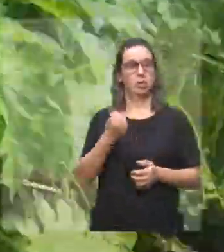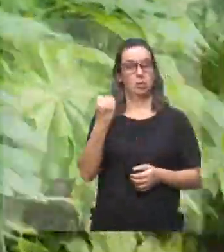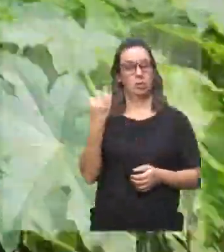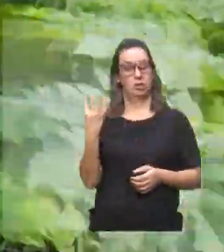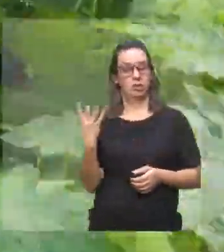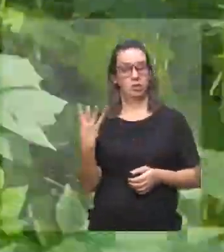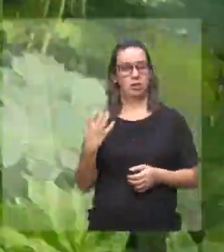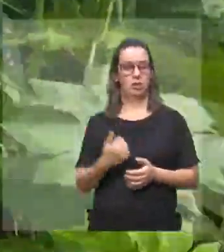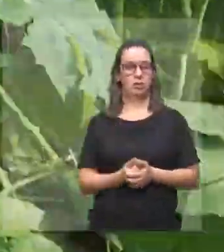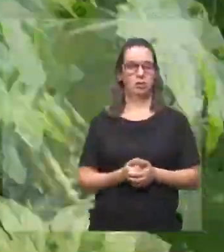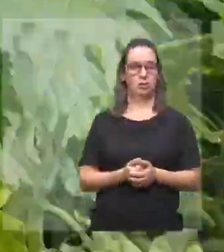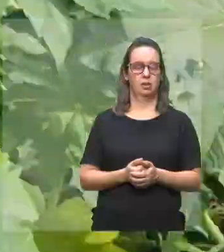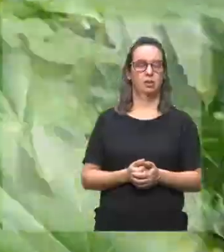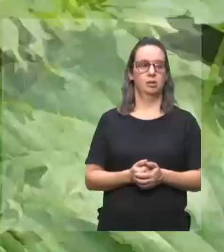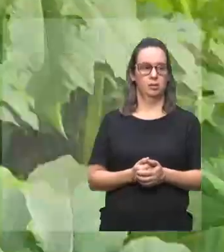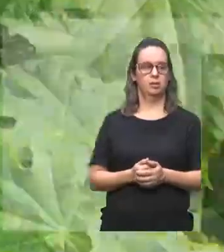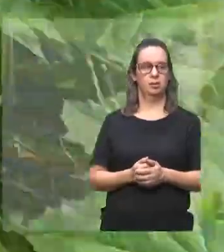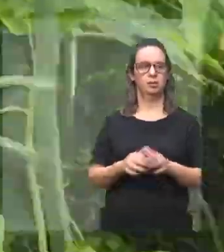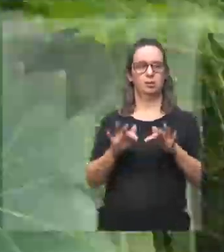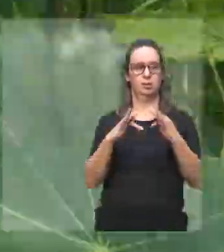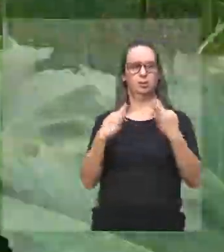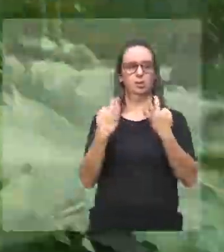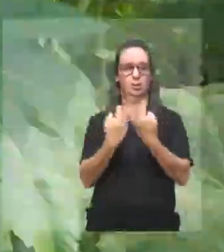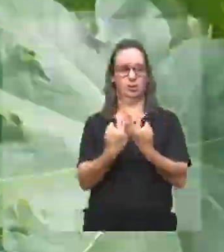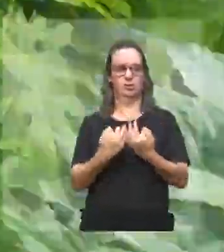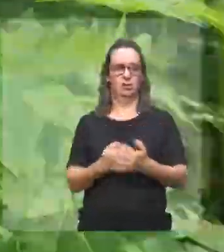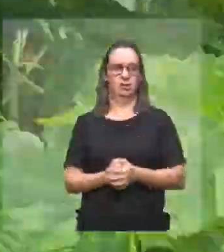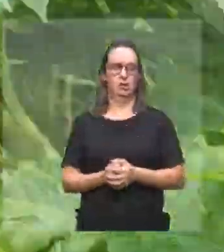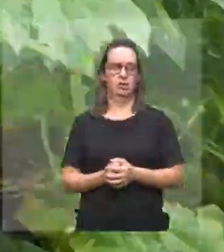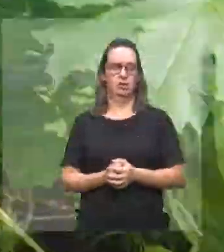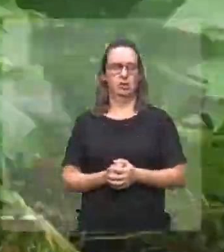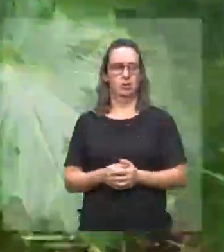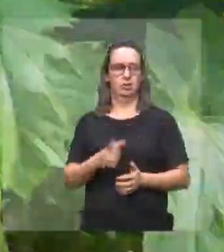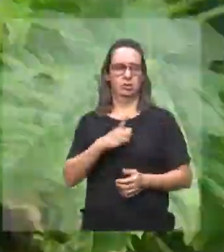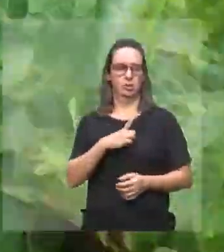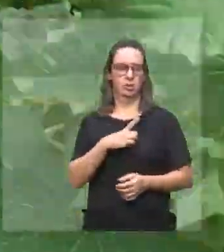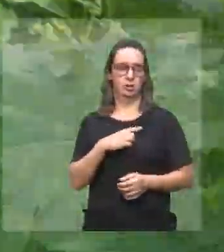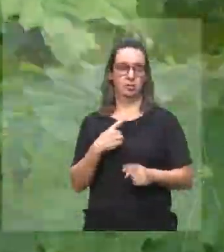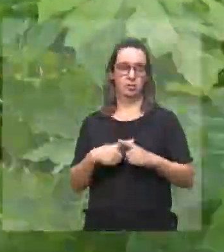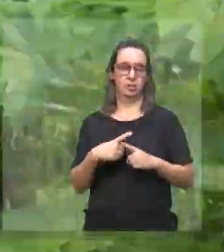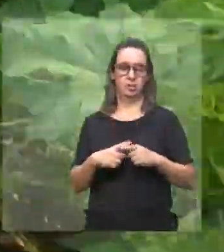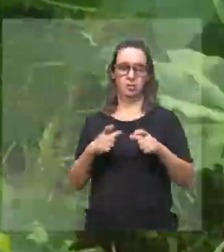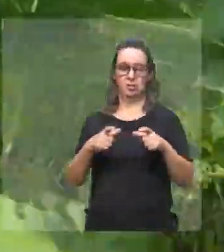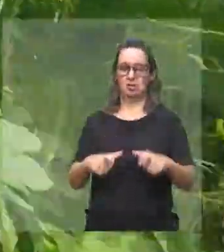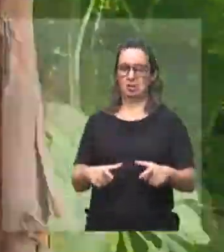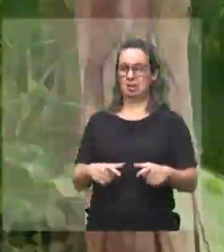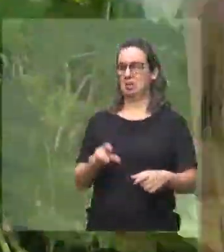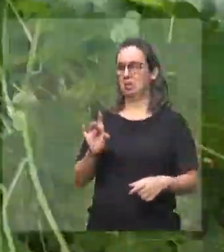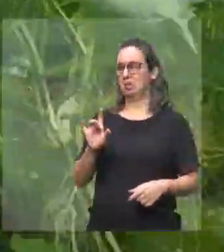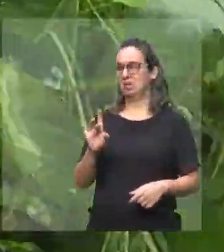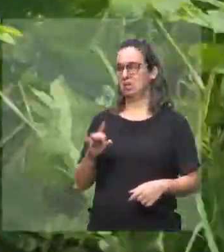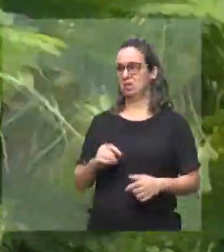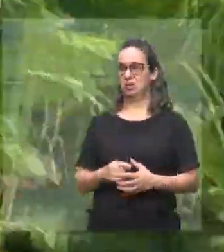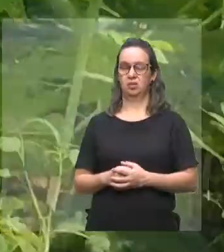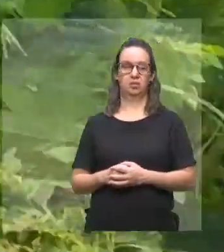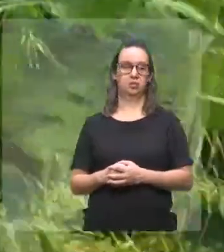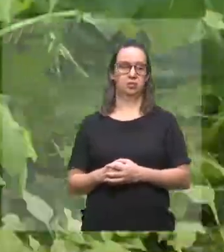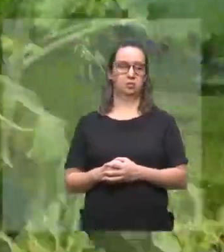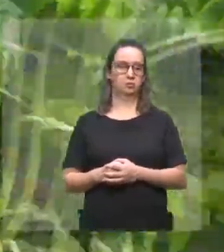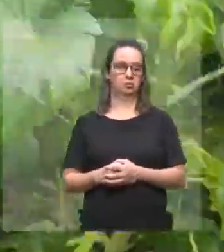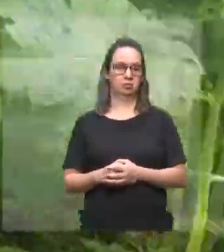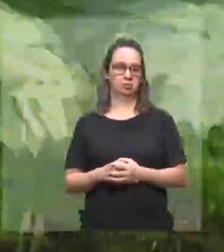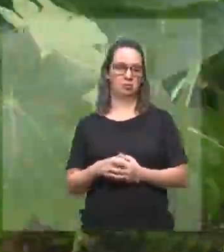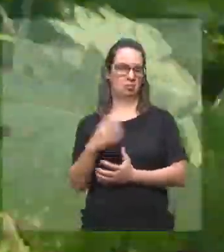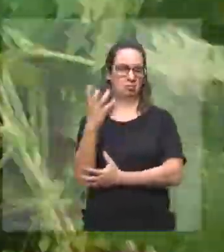Nós chegamos lá e encontramos só essas mamonas, né? É uma plantação de mamona, a gente